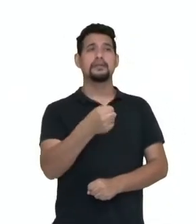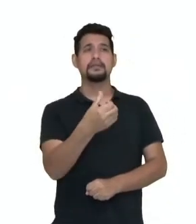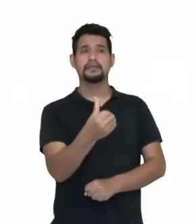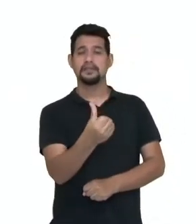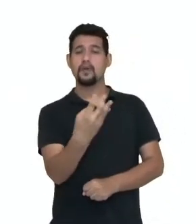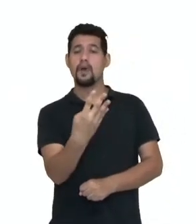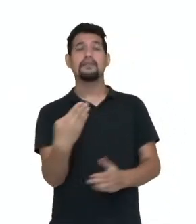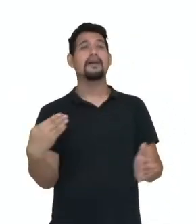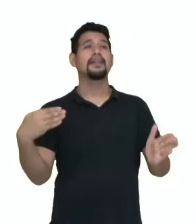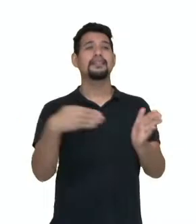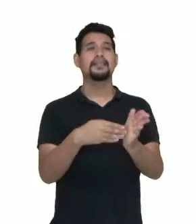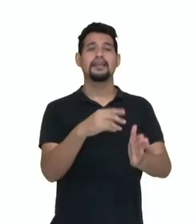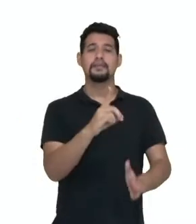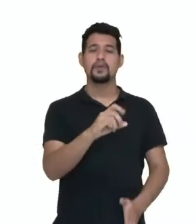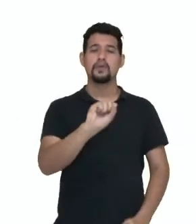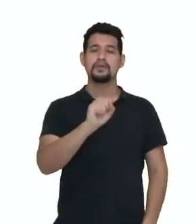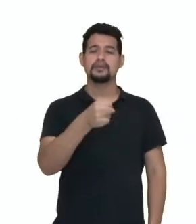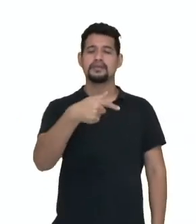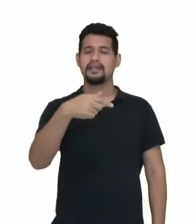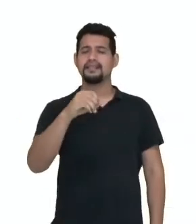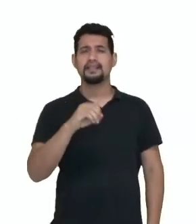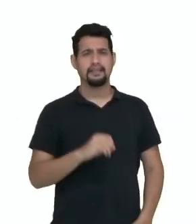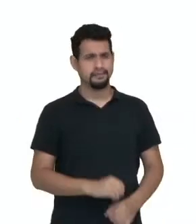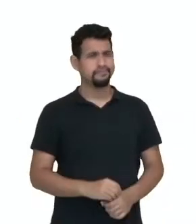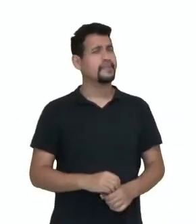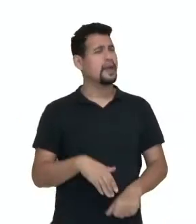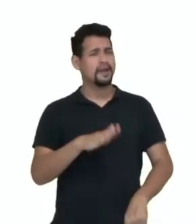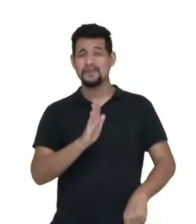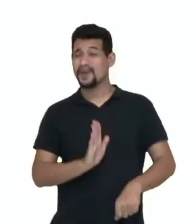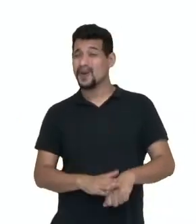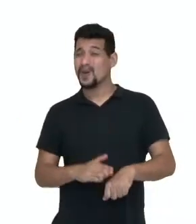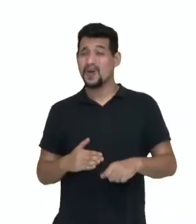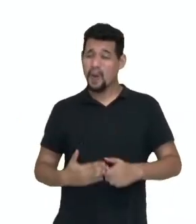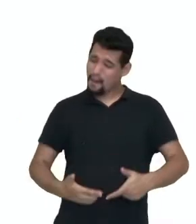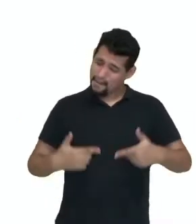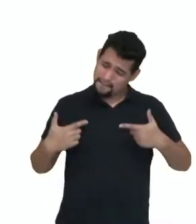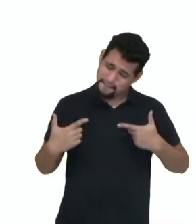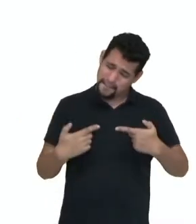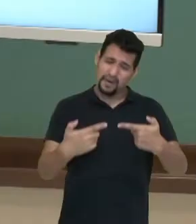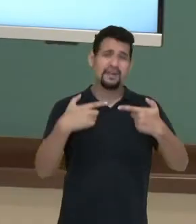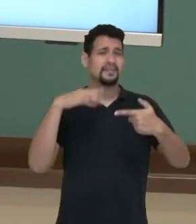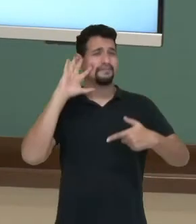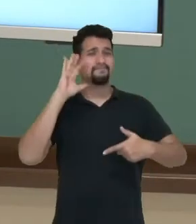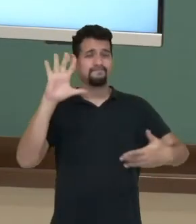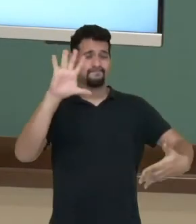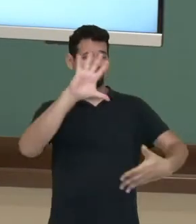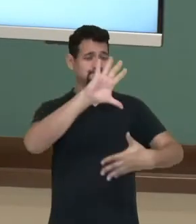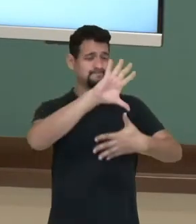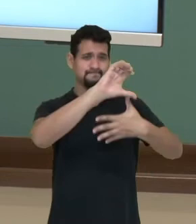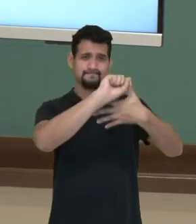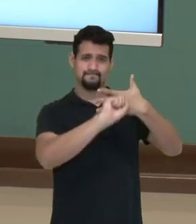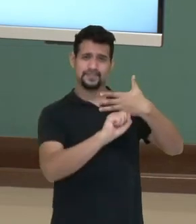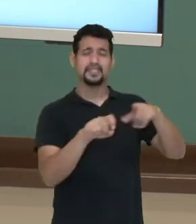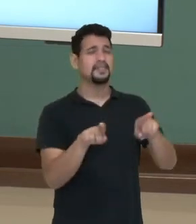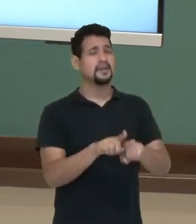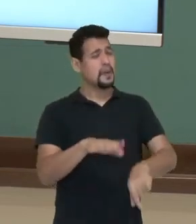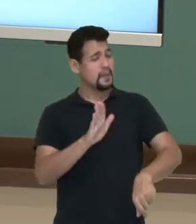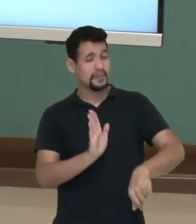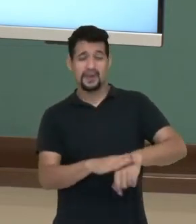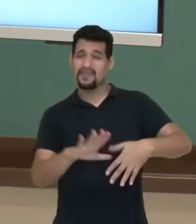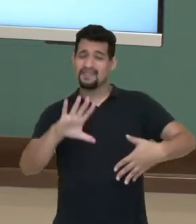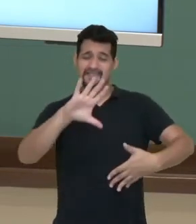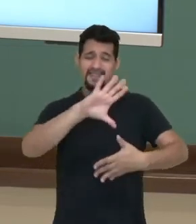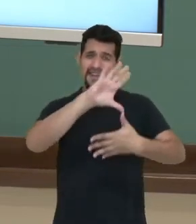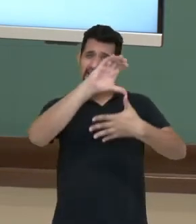1864 e 1870. Essa foi a maior das disputas de fronteira que houve na América do Sul. Foi a maior guerra que